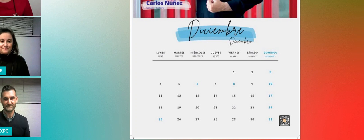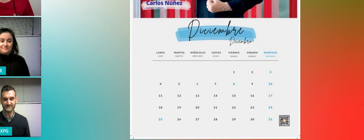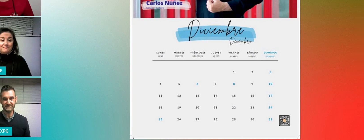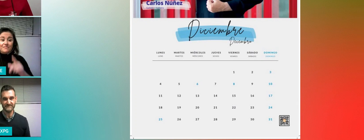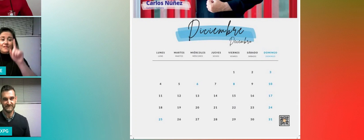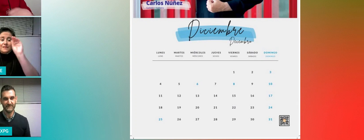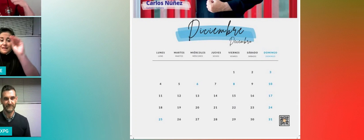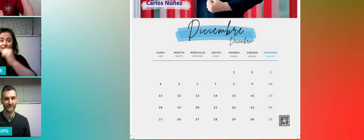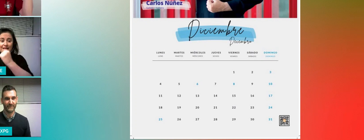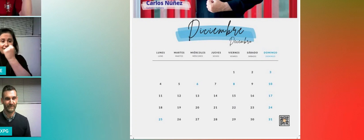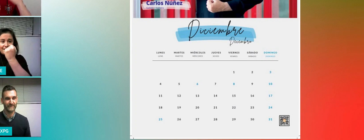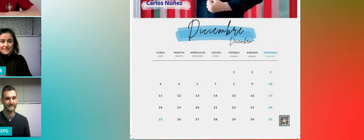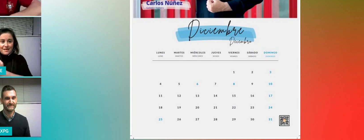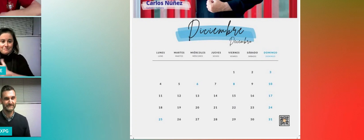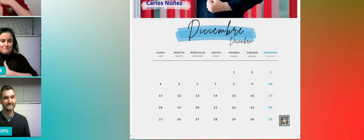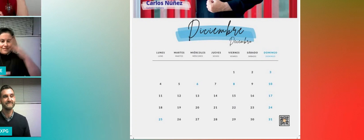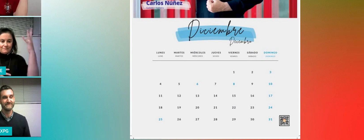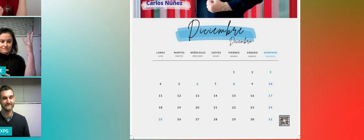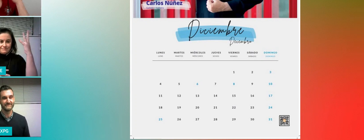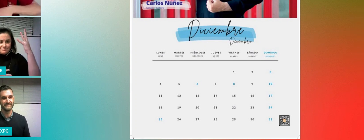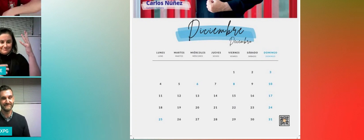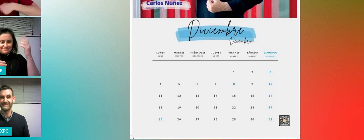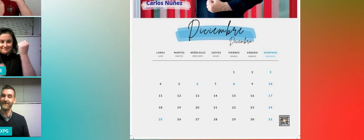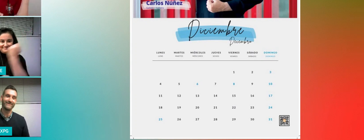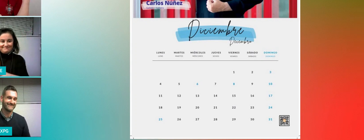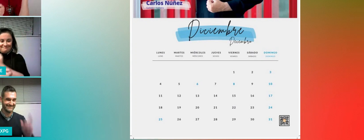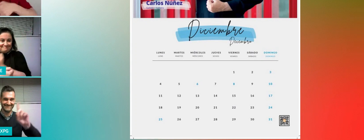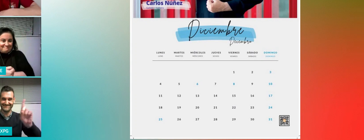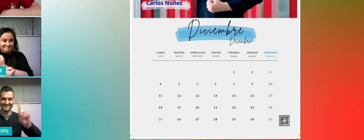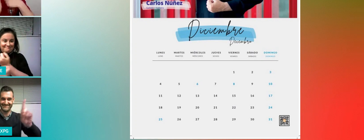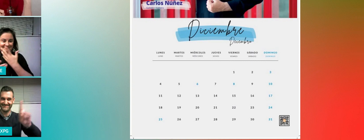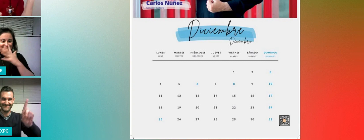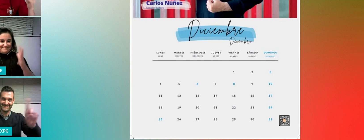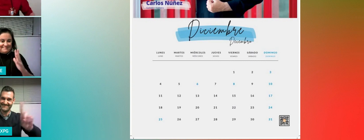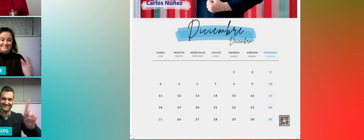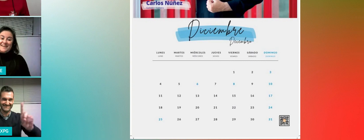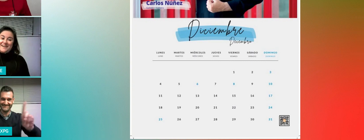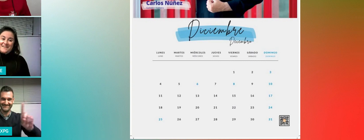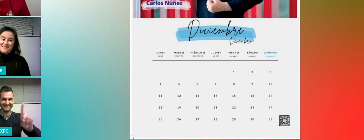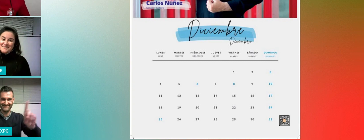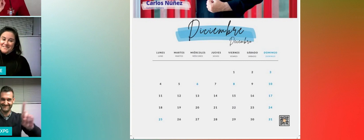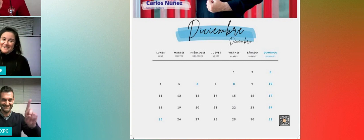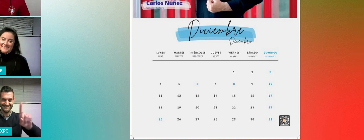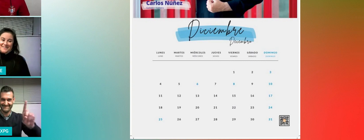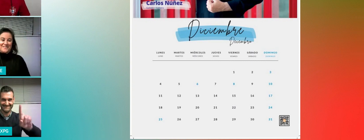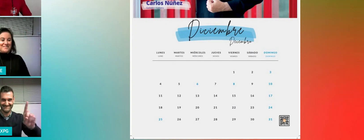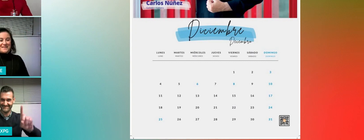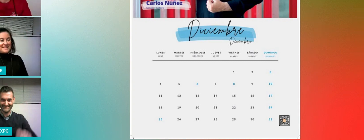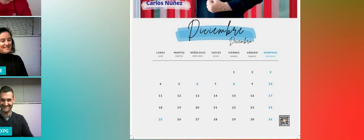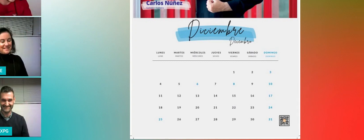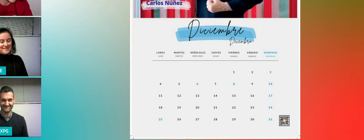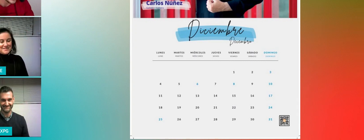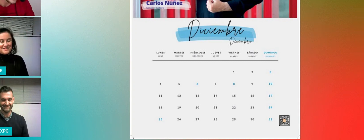é quase uma dança. É, sim. Está a acabar o ano, é uma dança. Não? Não, não, não.